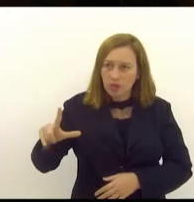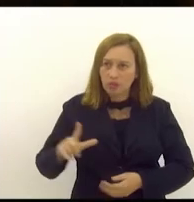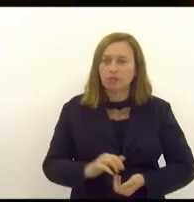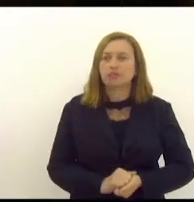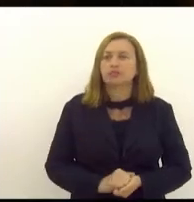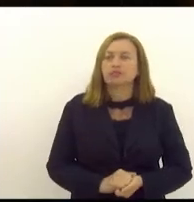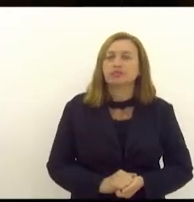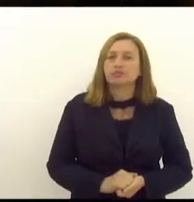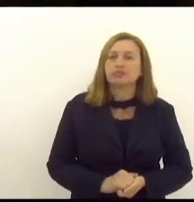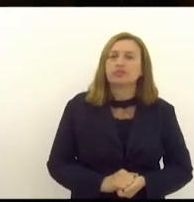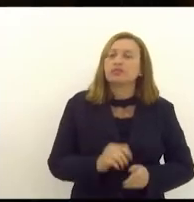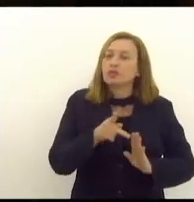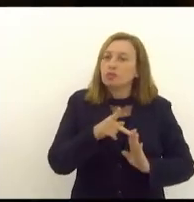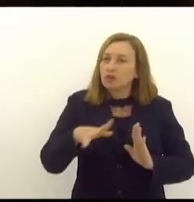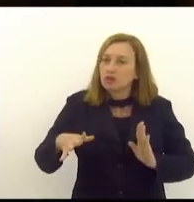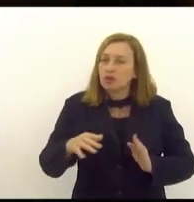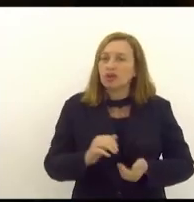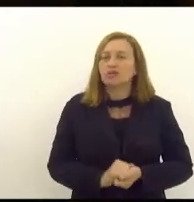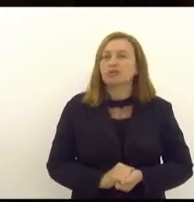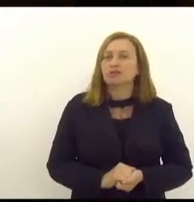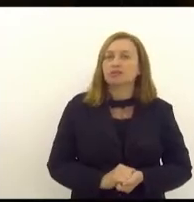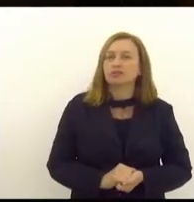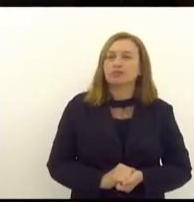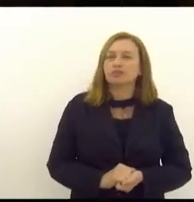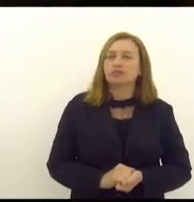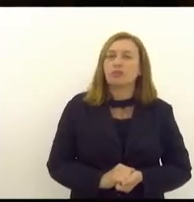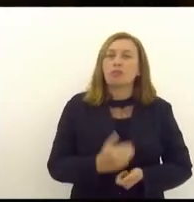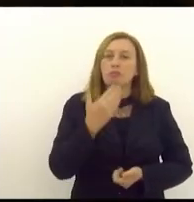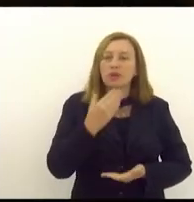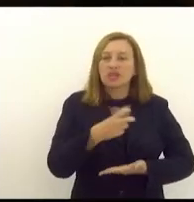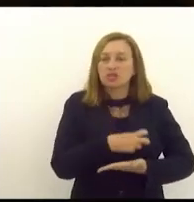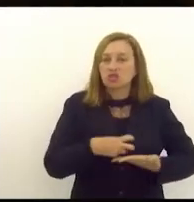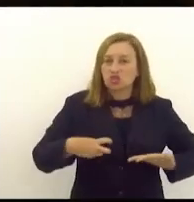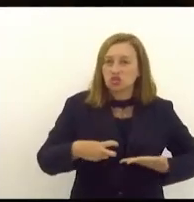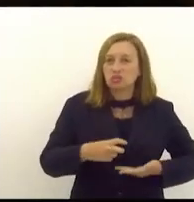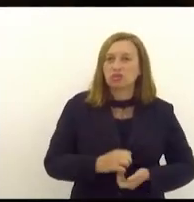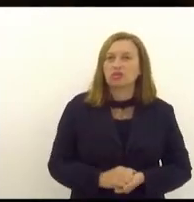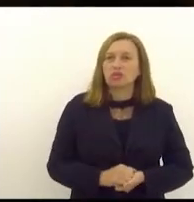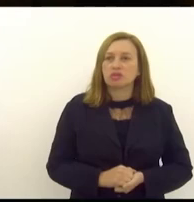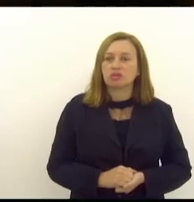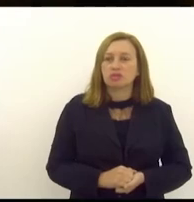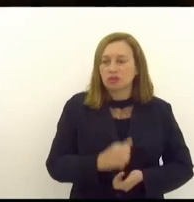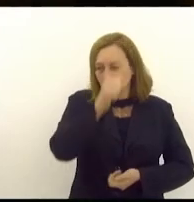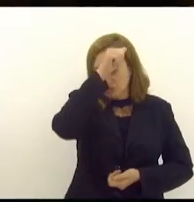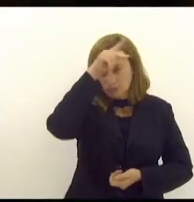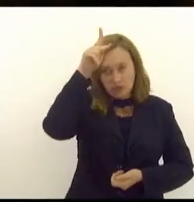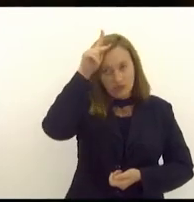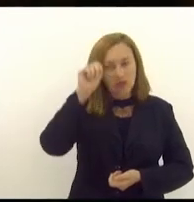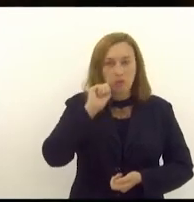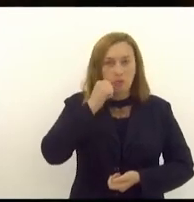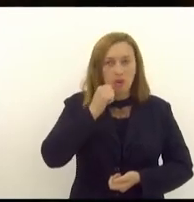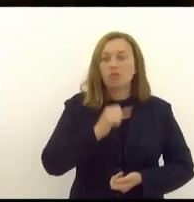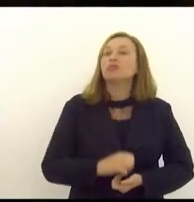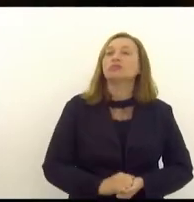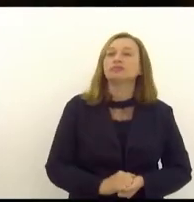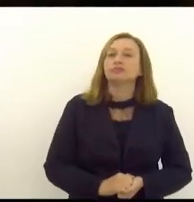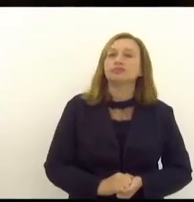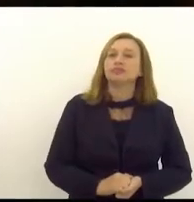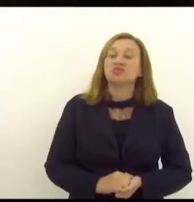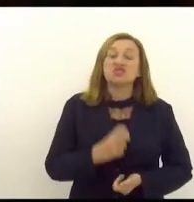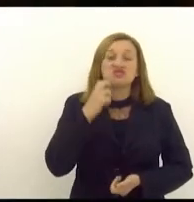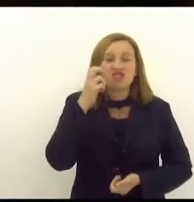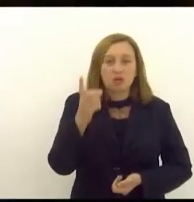iremos protocolar o pedido de impeachment do prefeito que